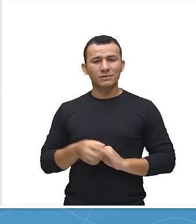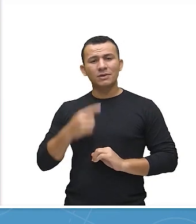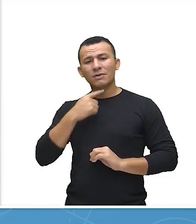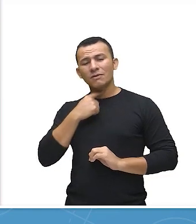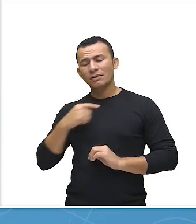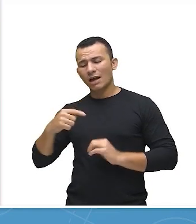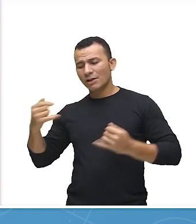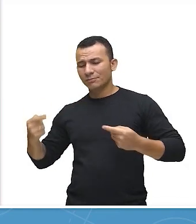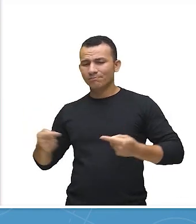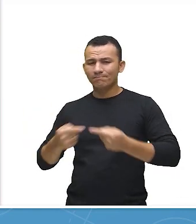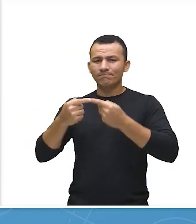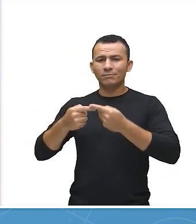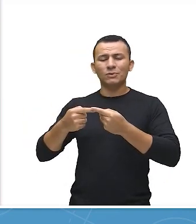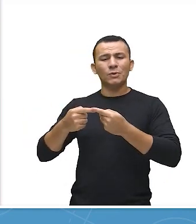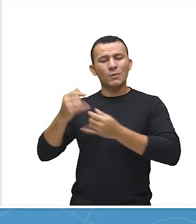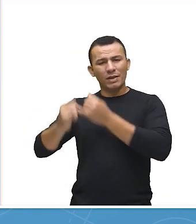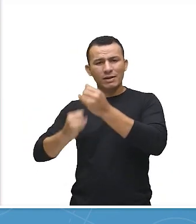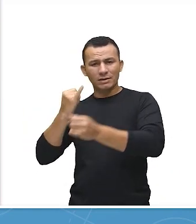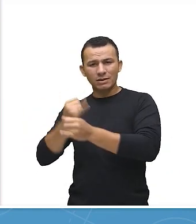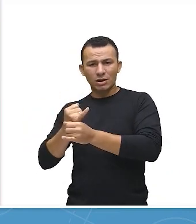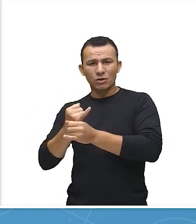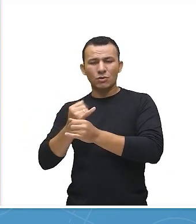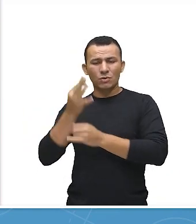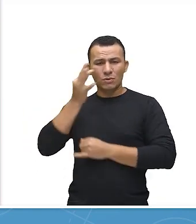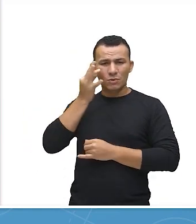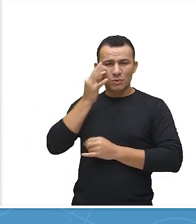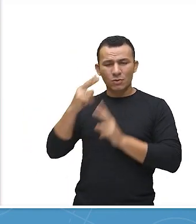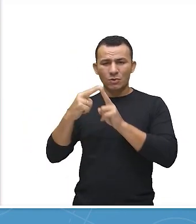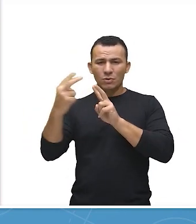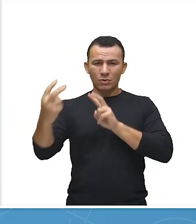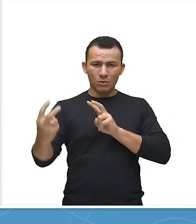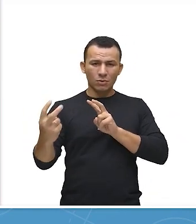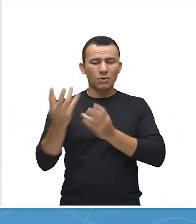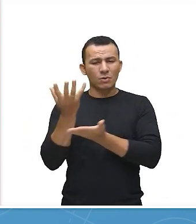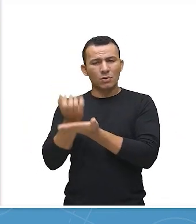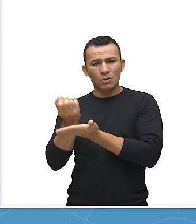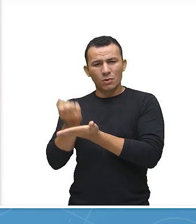novamente nós temos um texto, ele tem o título como Oração do Internauta,